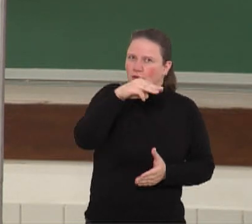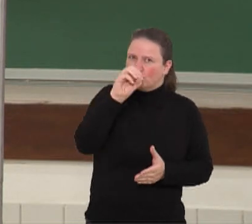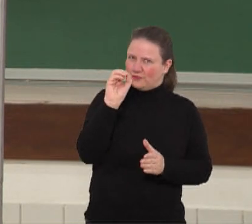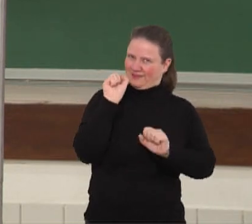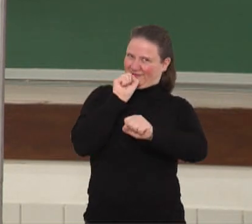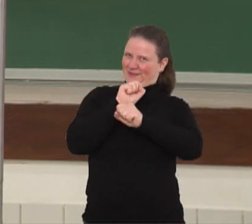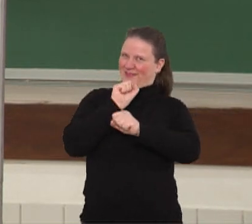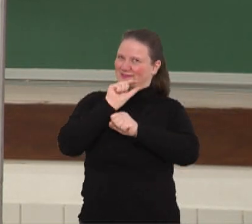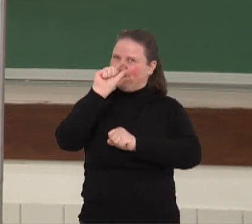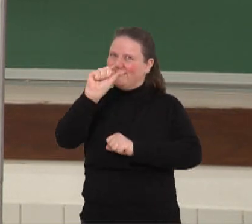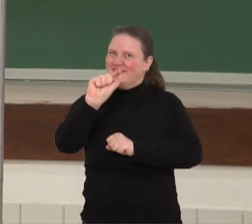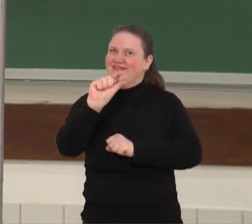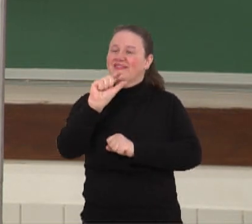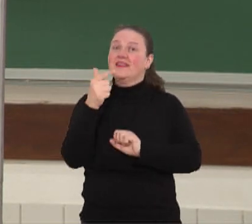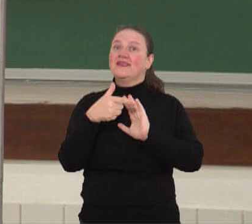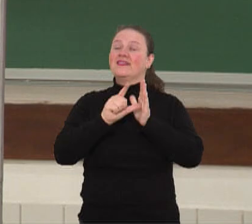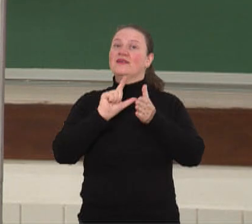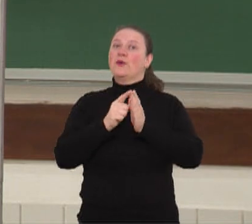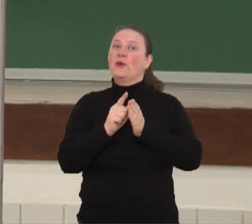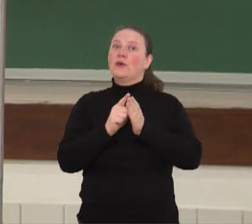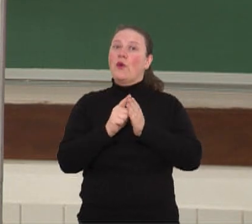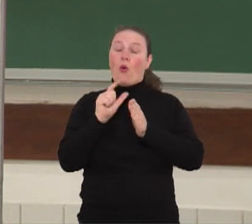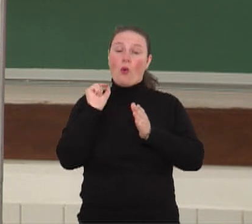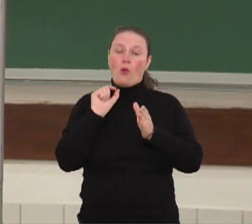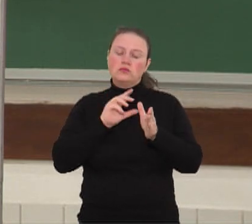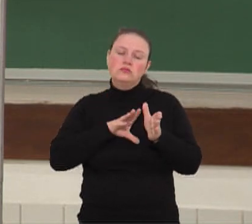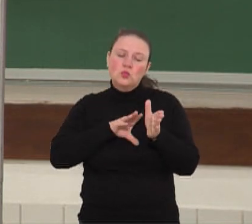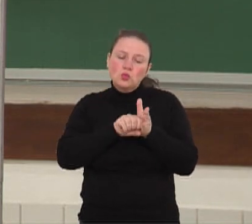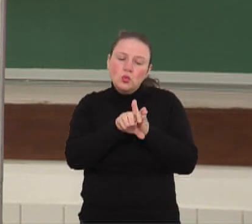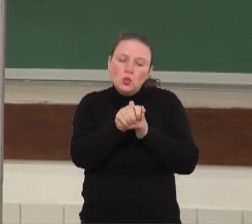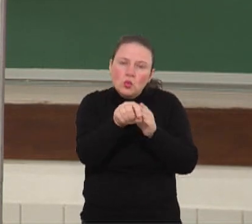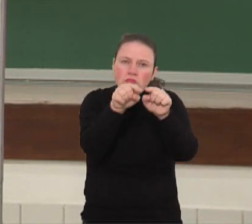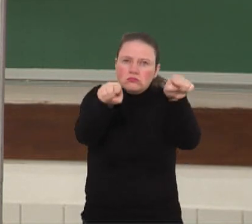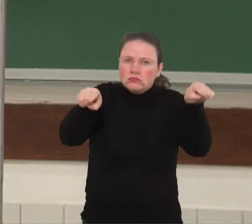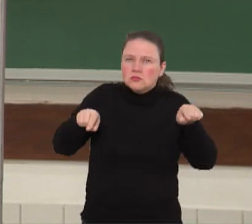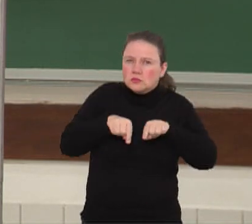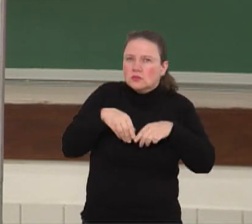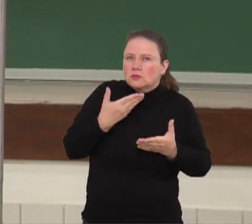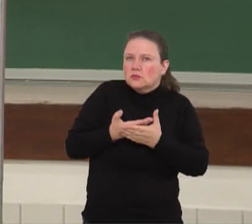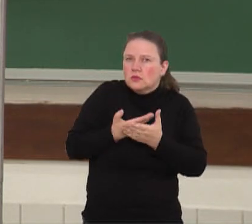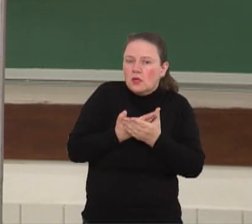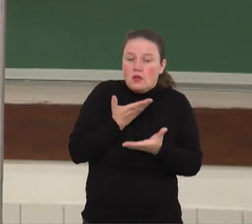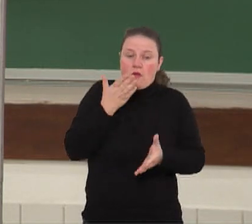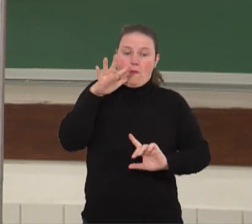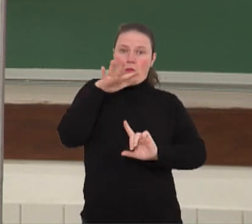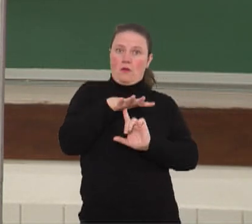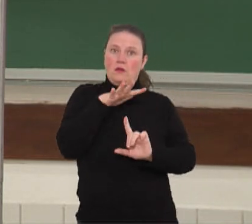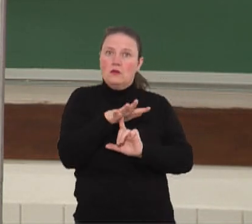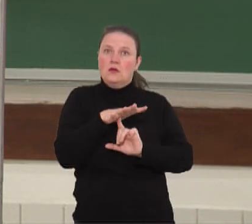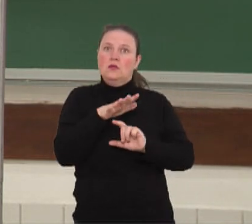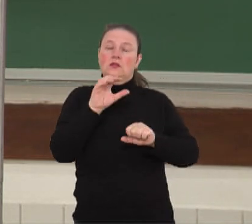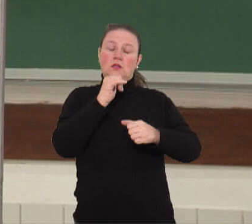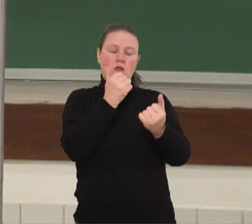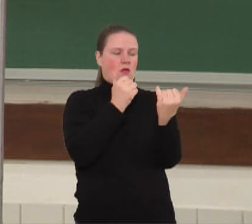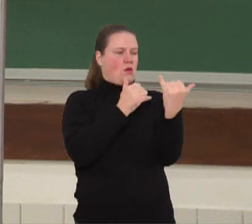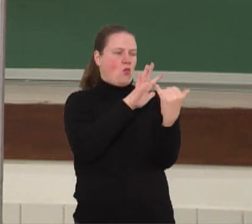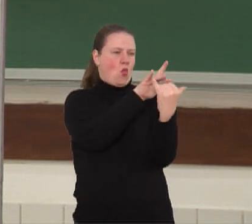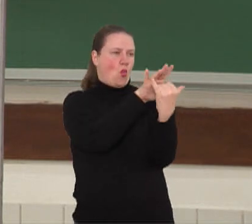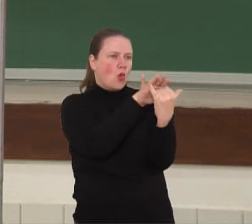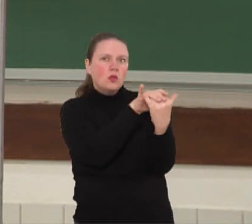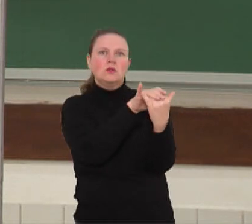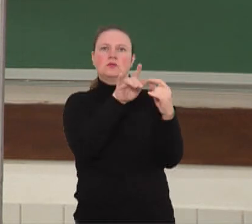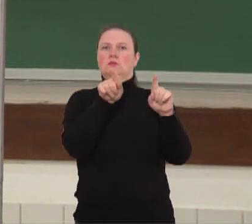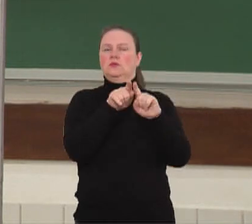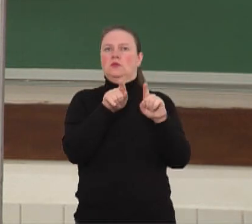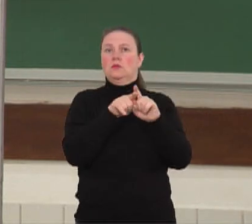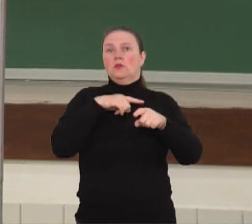Primeiro quero lembrar vocês, Google Classroom, Aulas Paraná, canal Aulas Paraná no YouTube, se mantenham atualizados, dúvidas